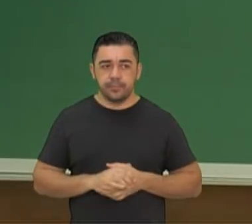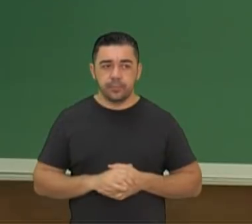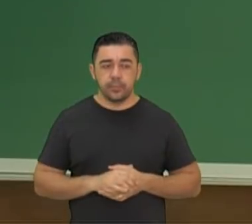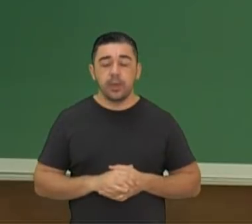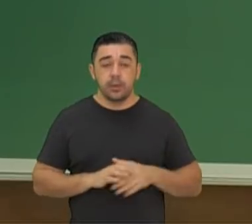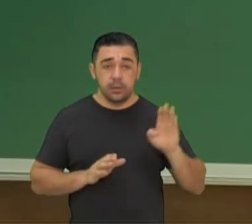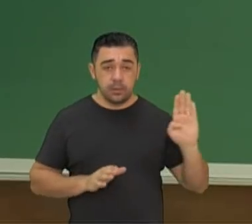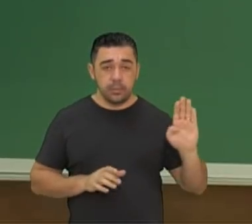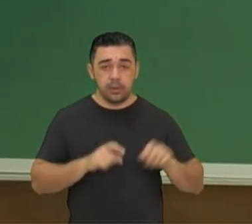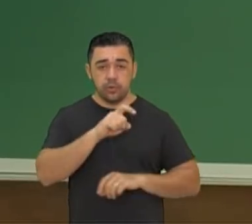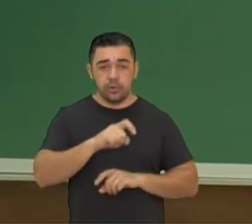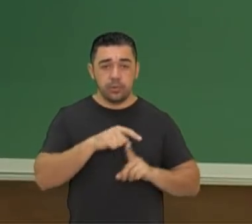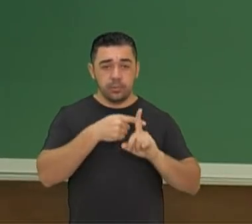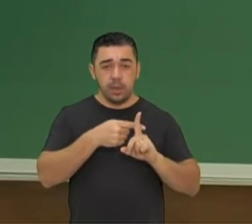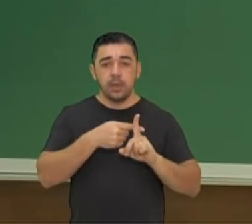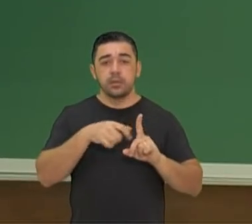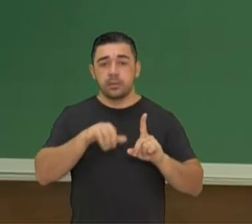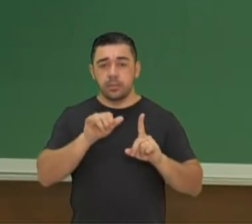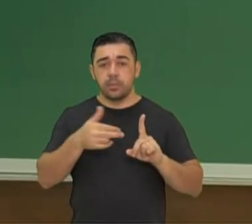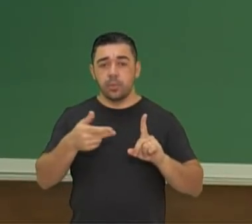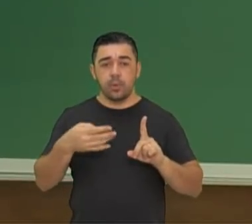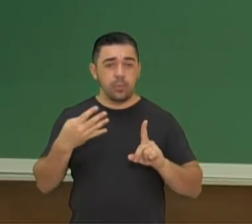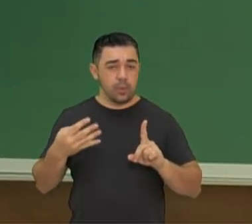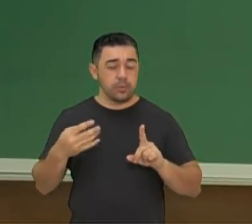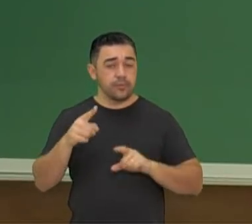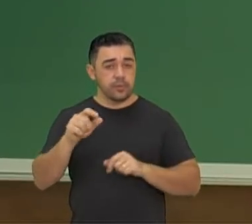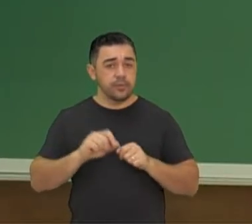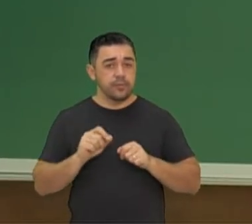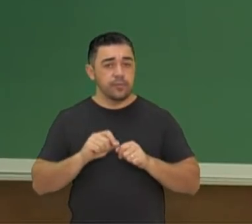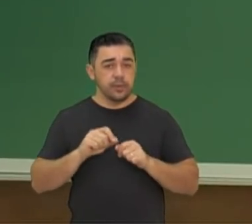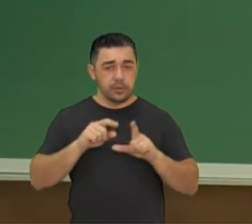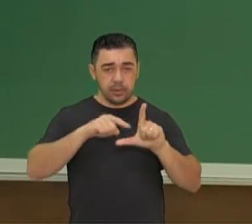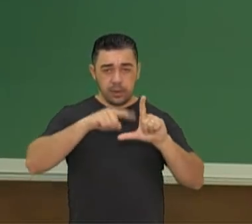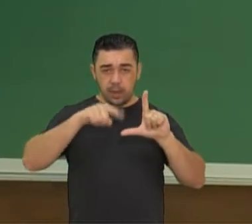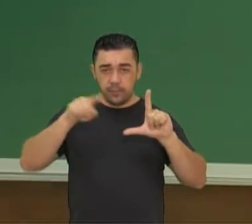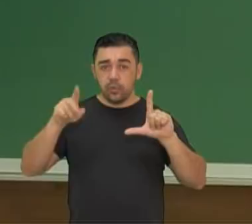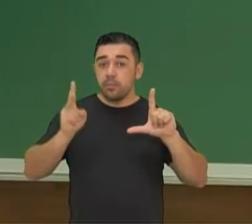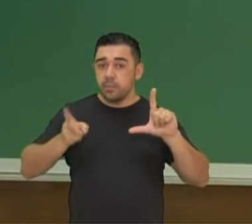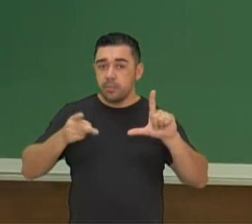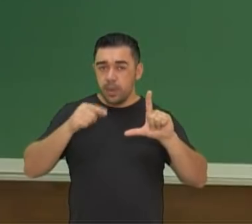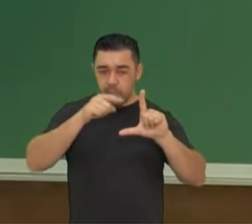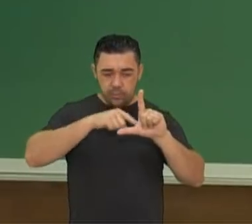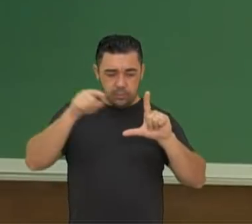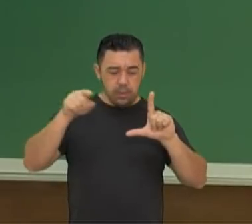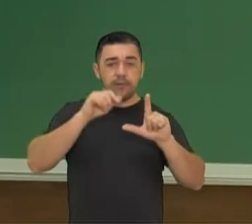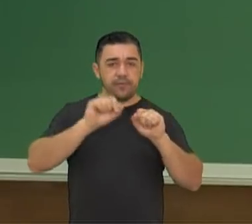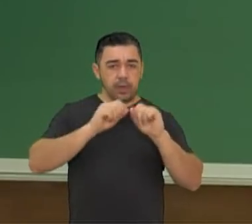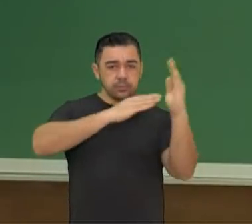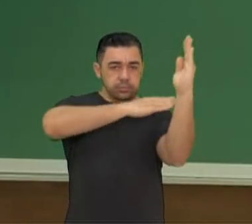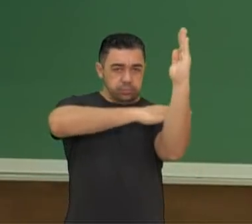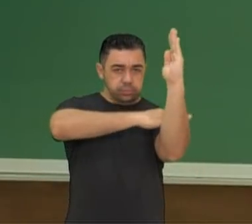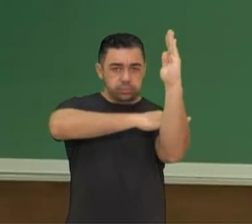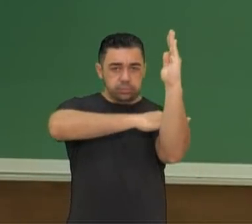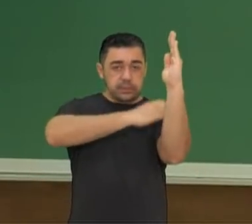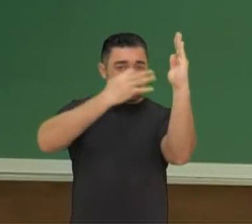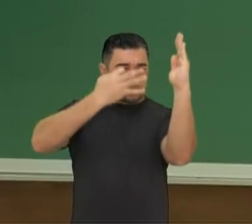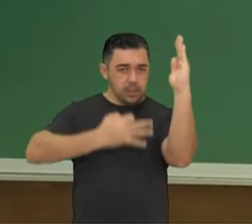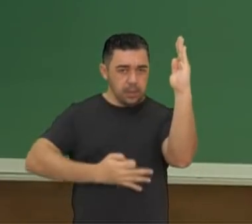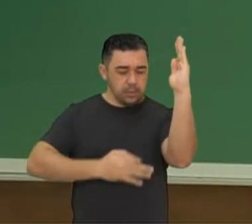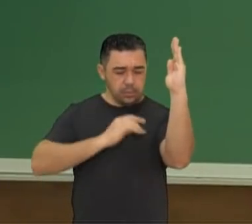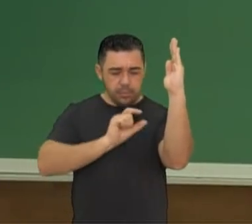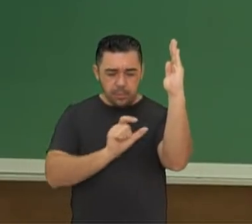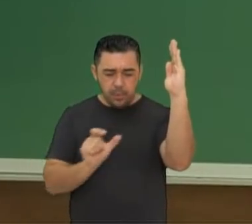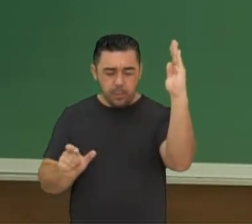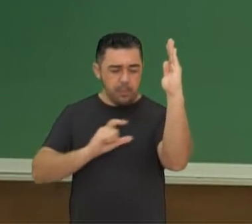mais y é igual a 4. Você pode desenhar os dois gráficos num plano cartesiano só. Então, desenhe um plano cartesiano bem certinho no seu caderno